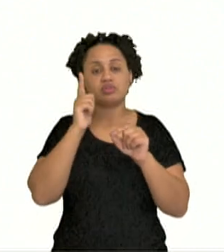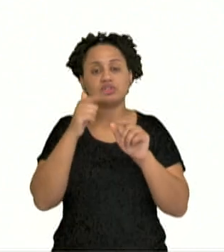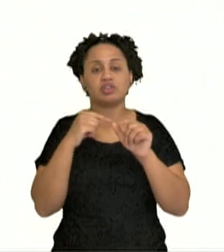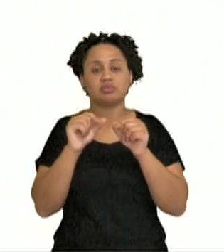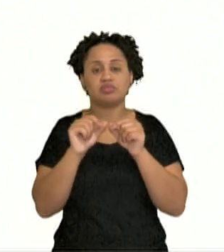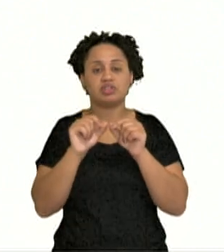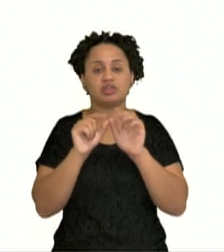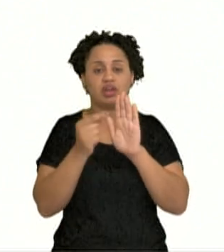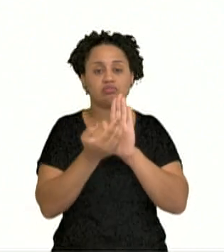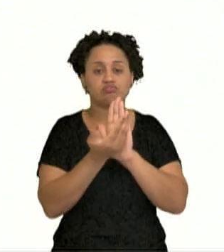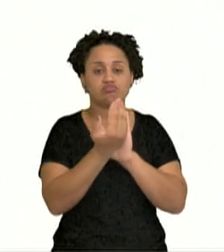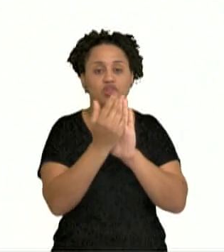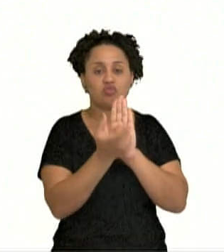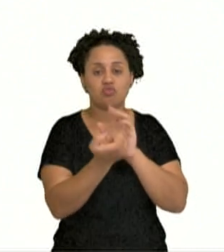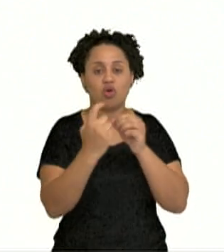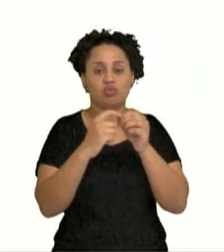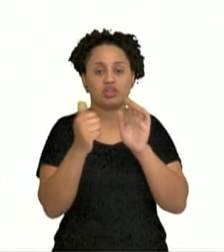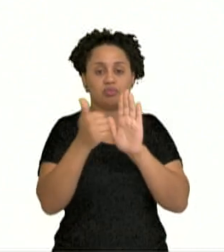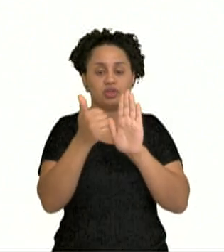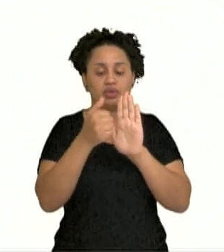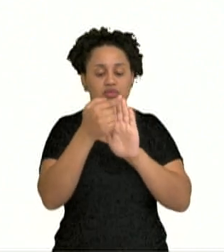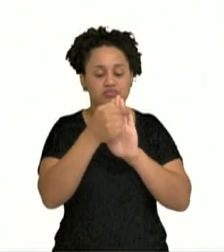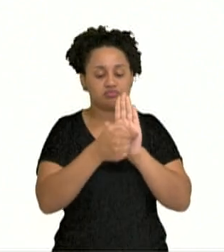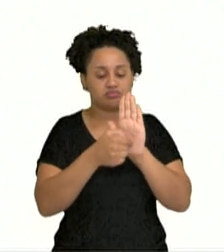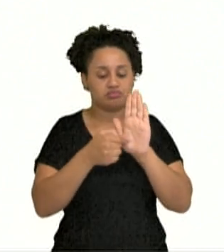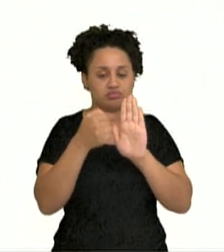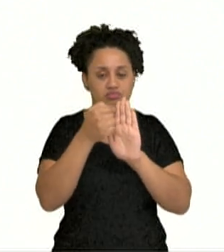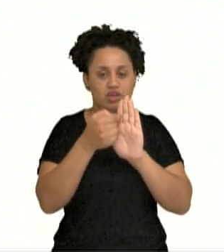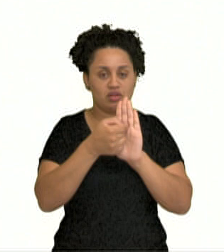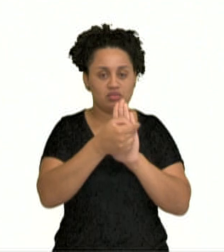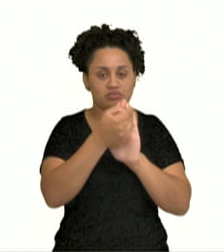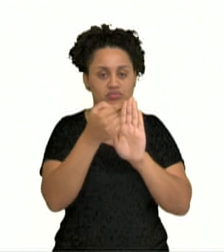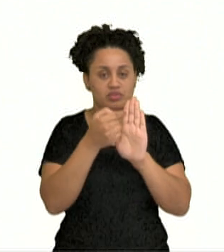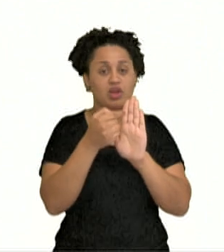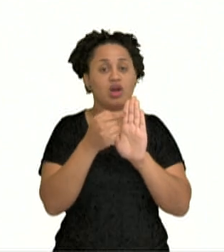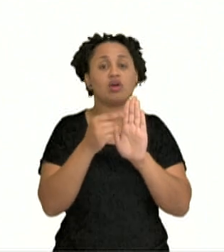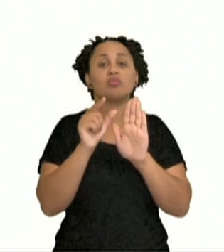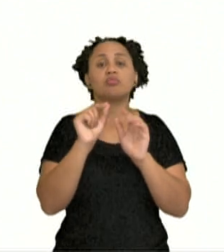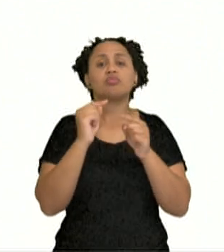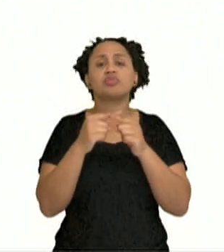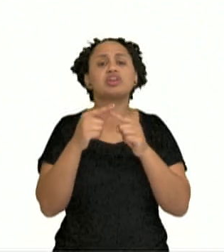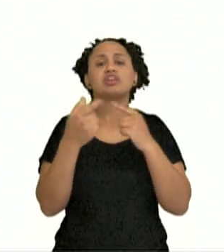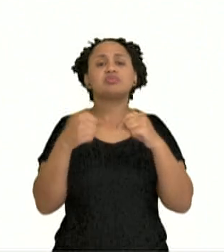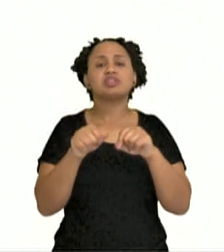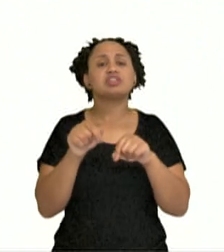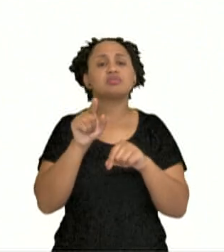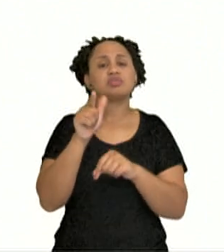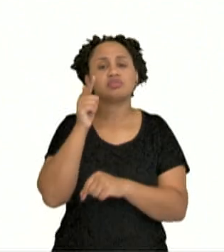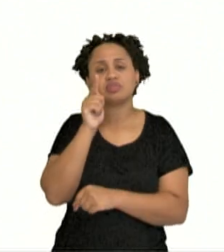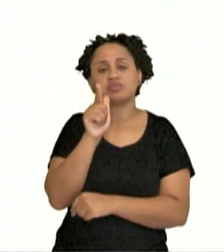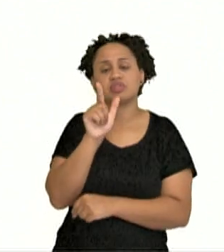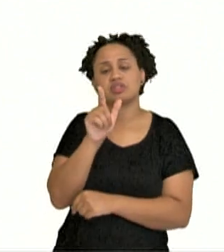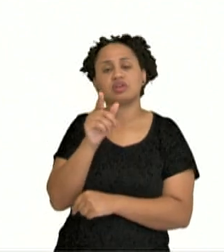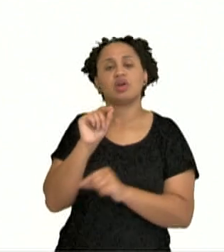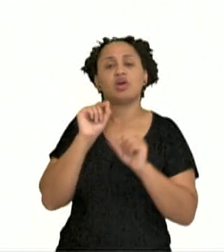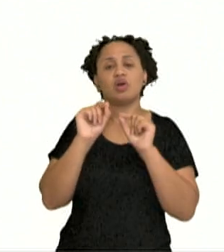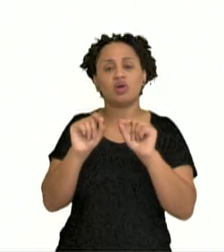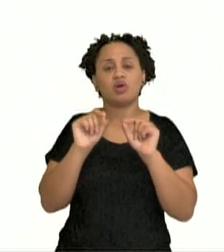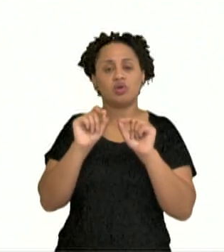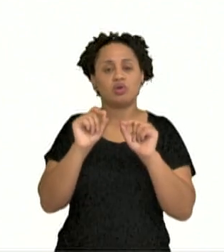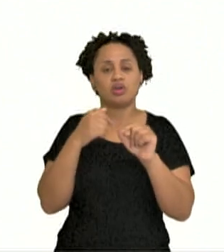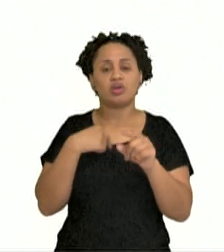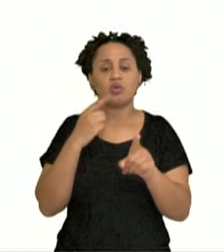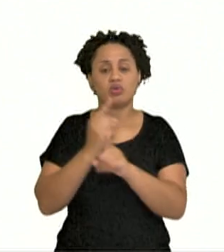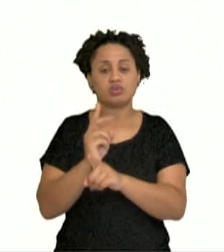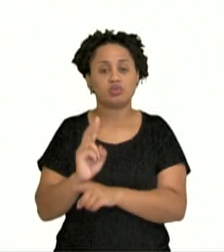ao primeiro quadrante. Para que é isso? Para que você possa, como eu disse um pouquinho antes, para que você possa